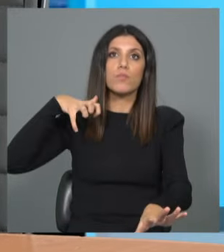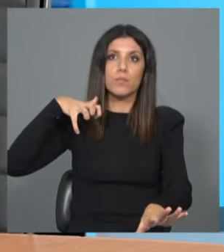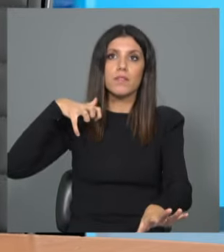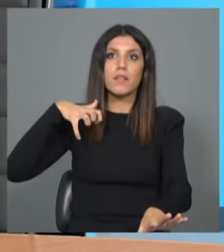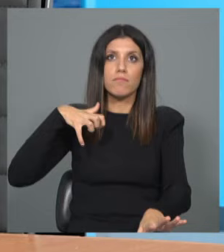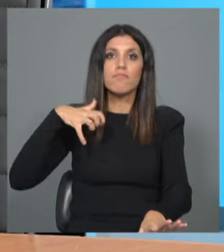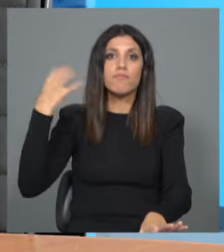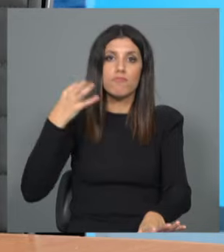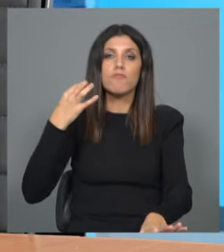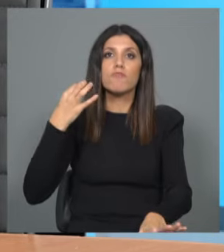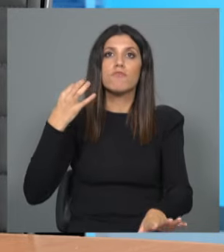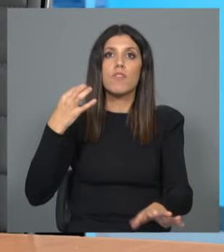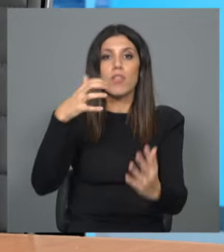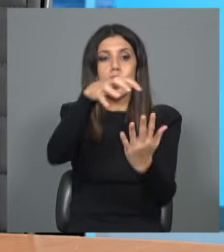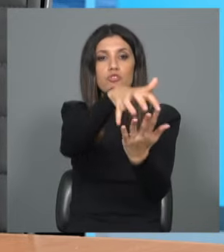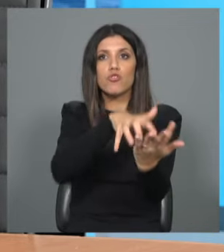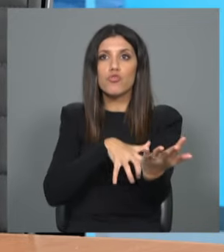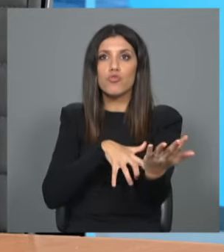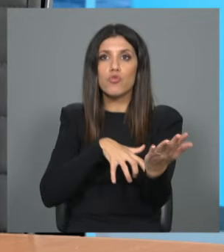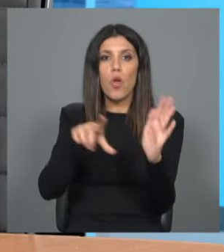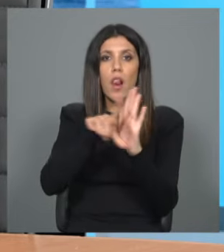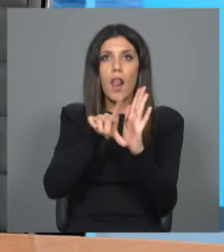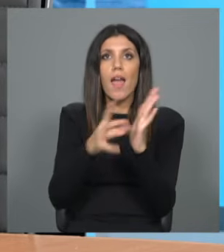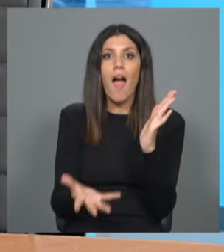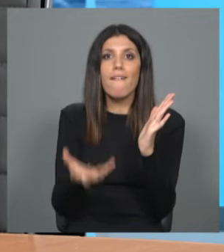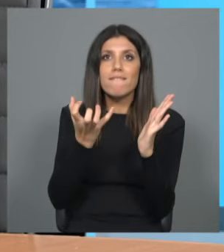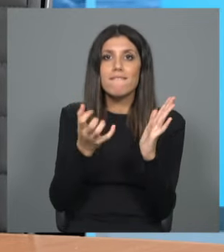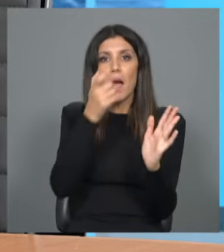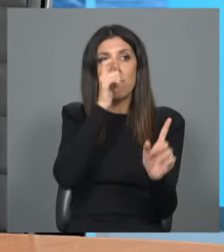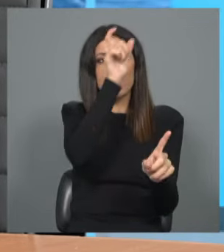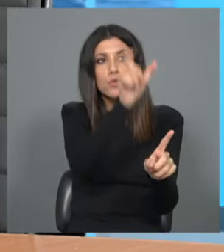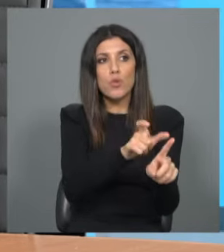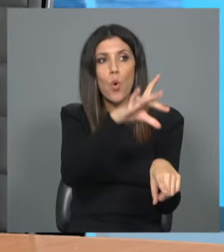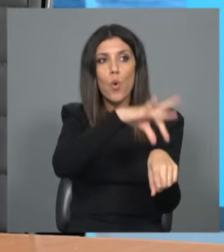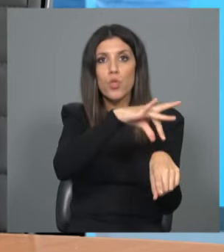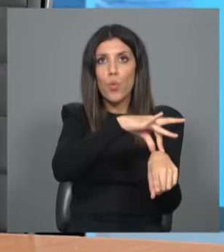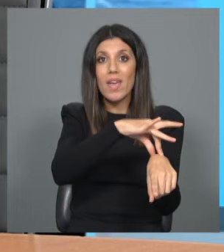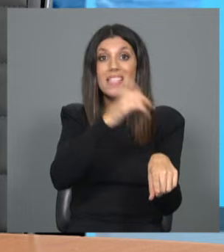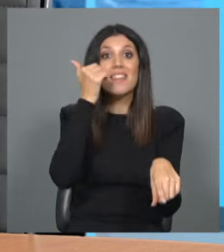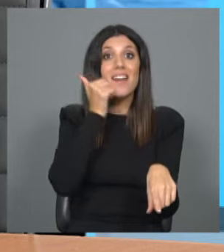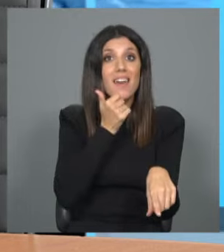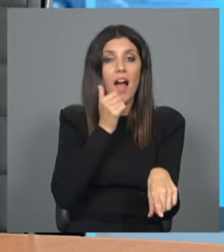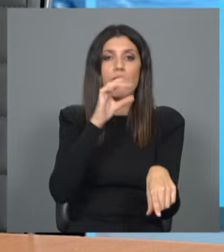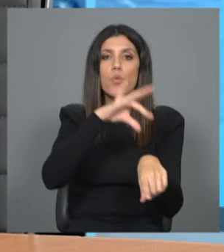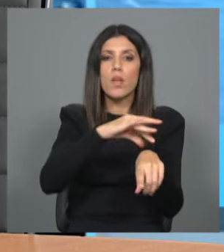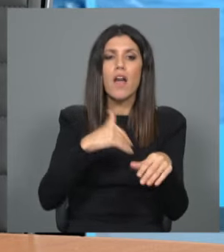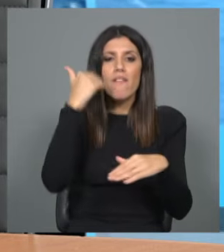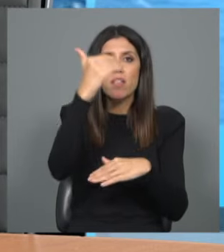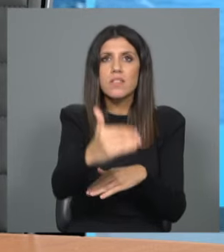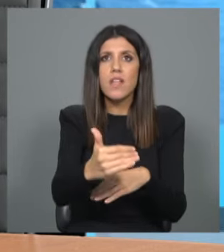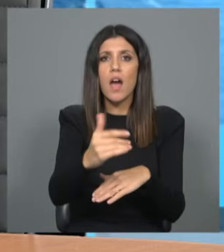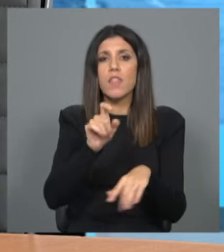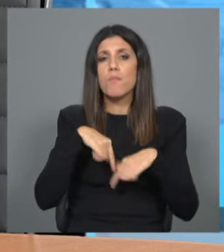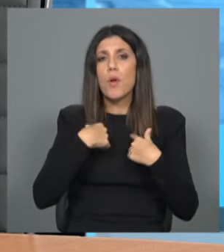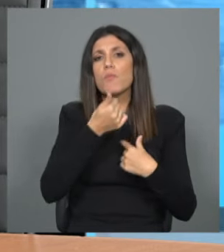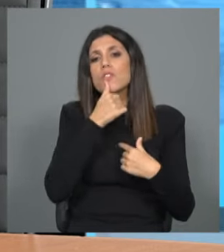Estamos perante um texto que quer permitir à pessoa com uma doença grave e avançada poder antecipar a sua